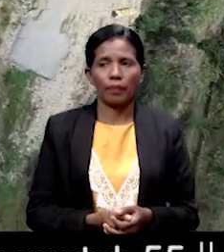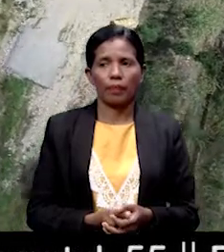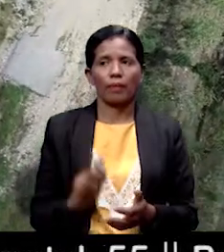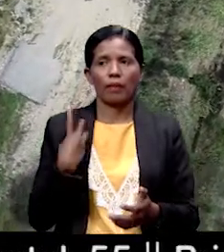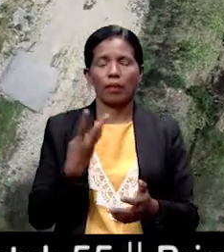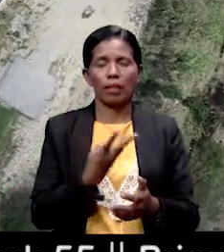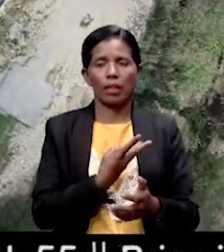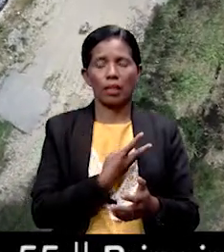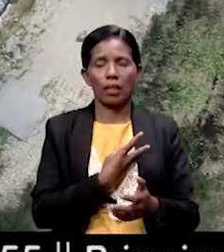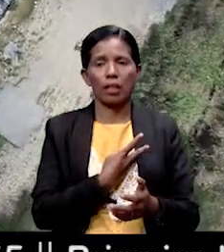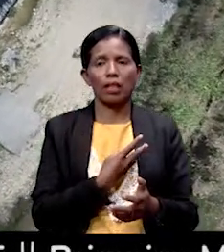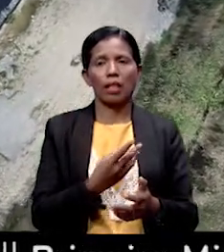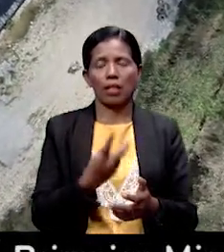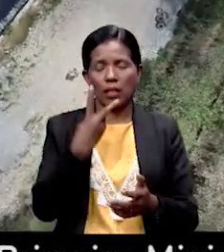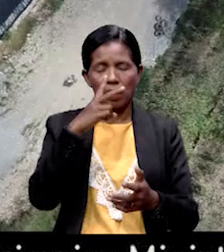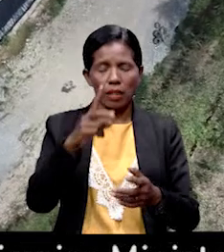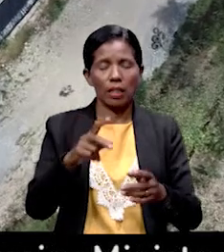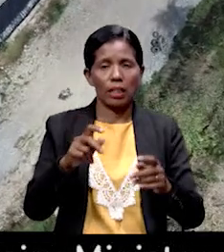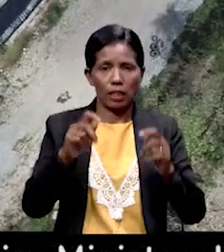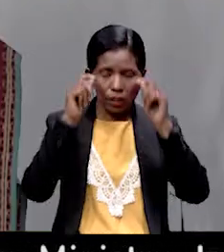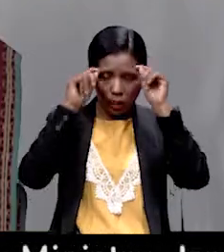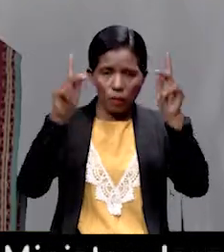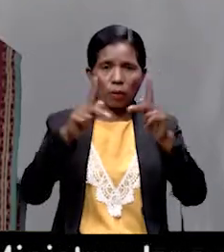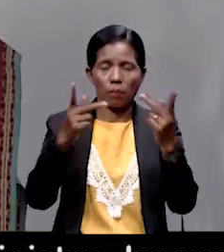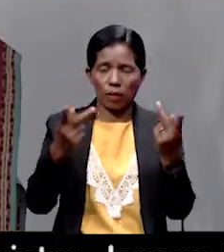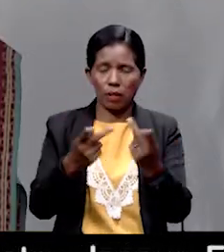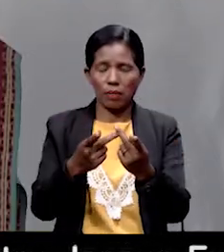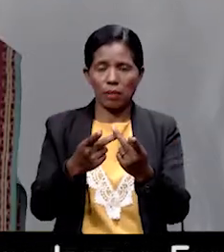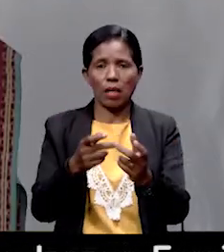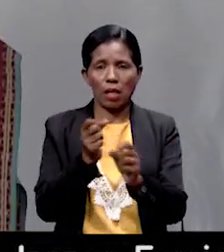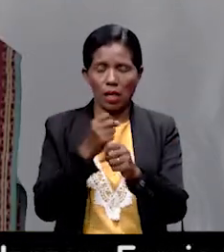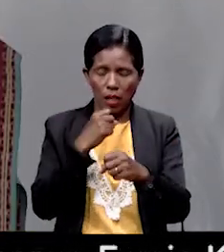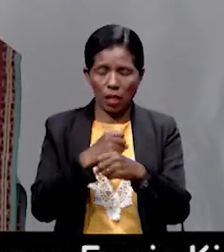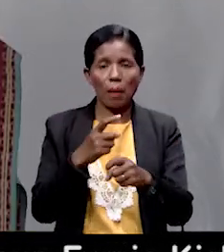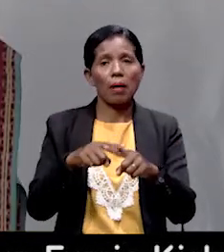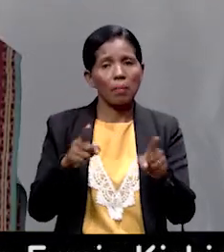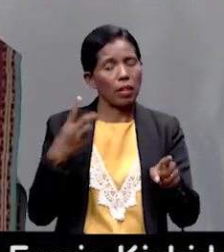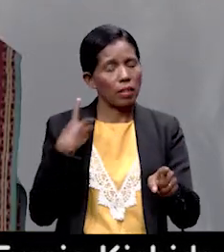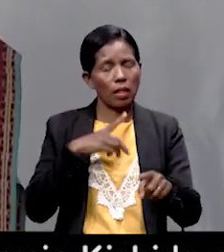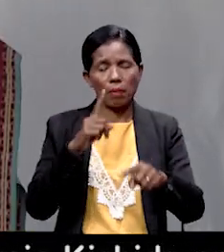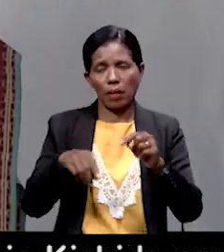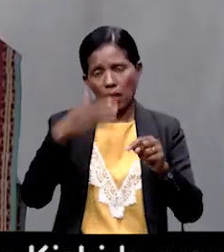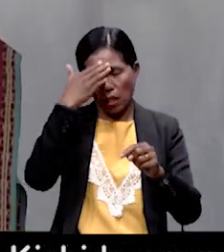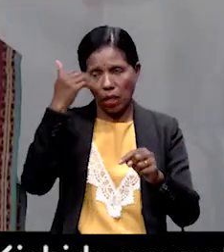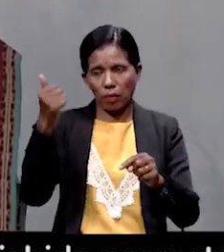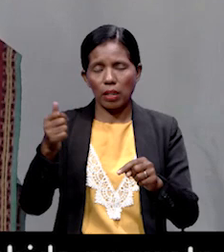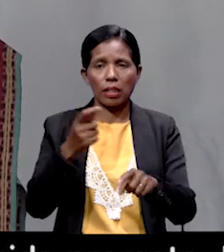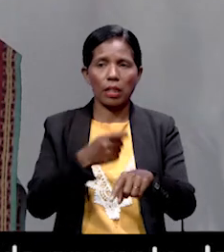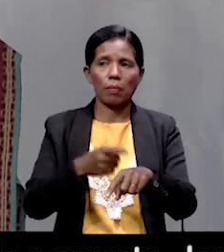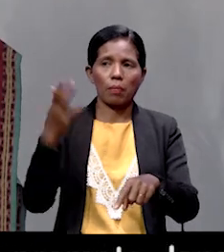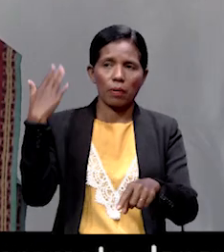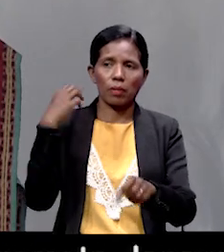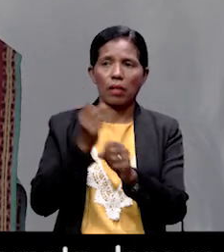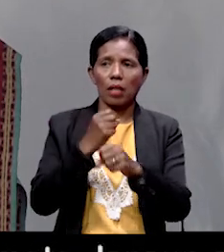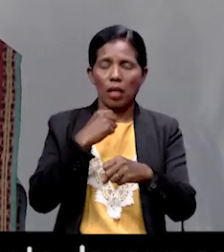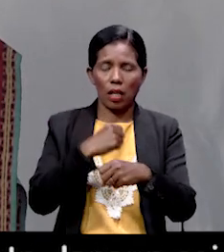que tipo torcia. Vai vir ter o bel haluba kata. E é tempo para tudo. Halam de